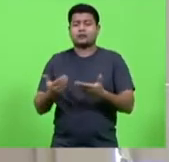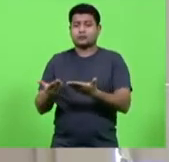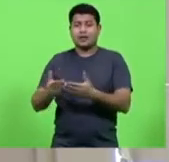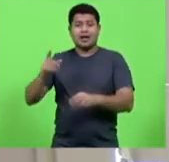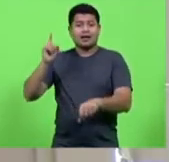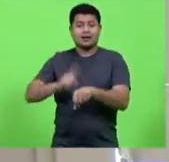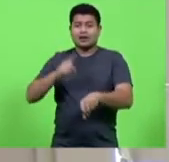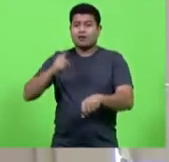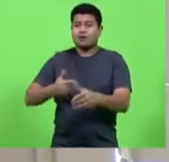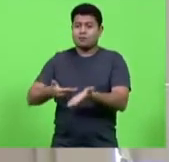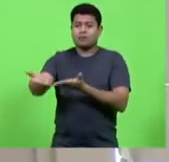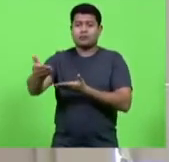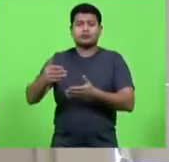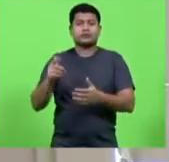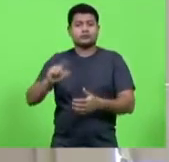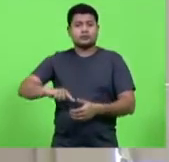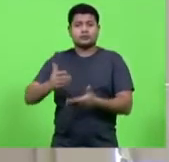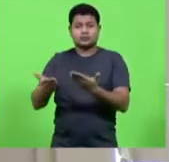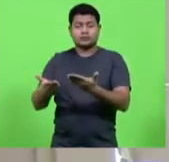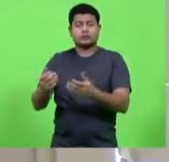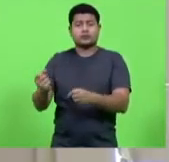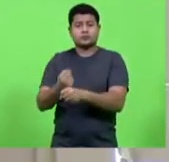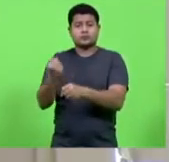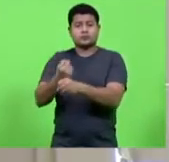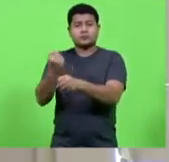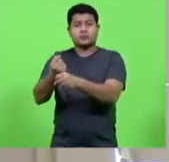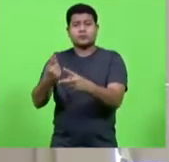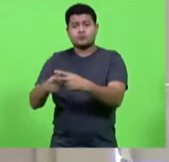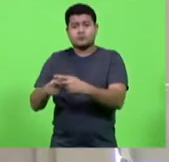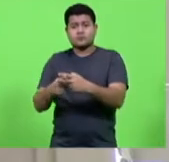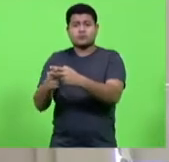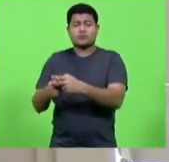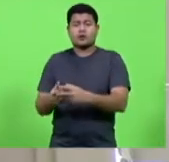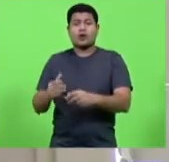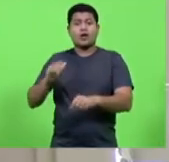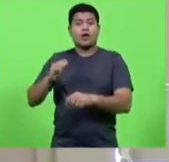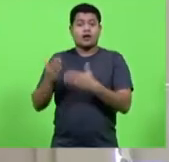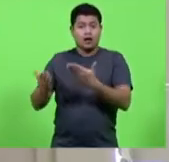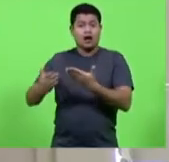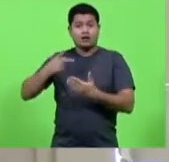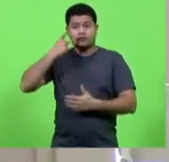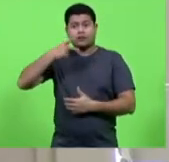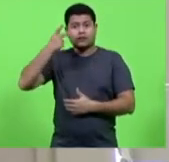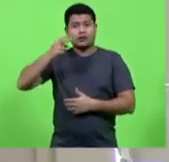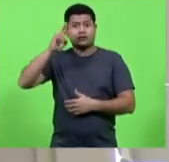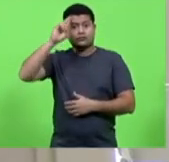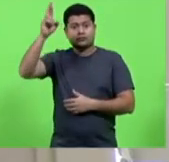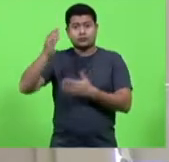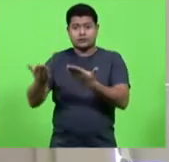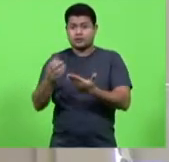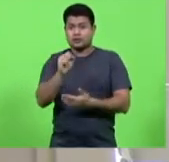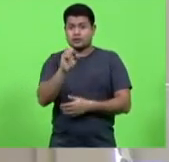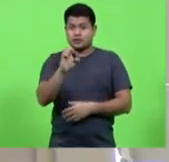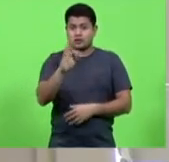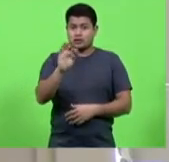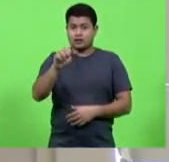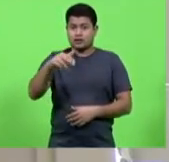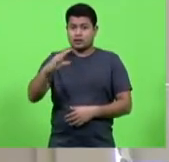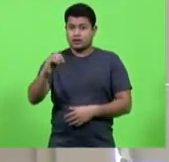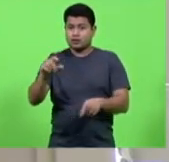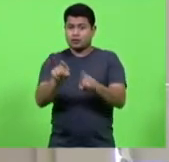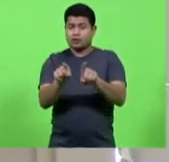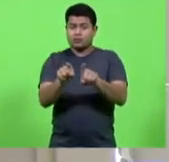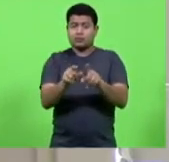imediata, isso segundo palavras da própria empresa Cetenco e do próprio secretário de Infraestrutura, Tiago